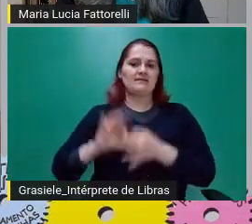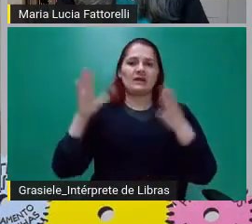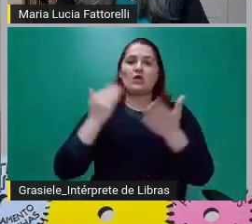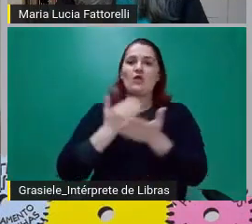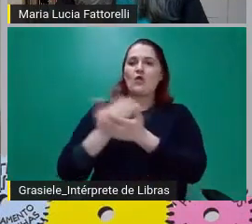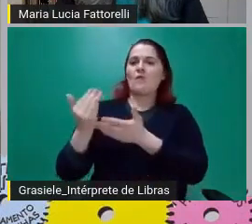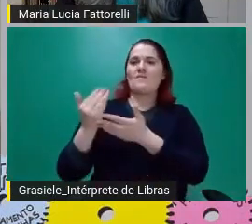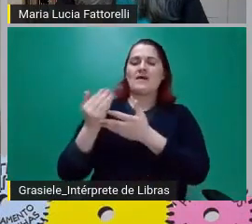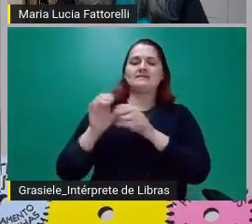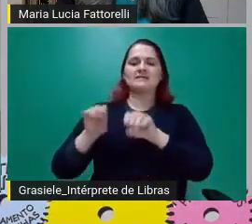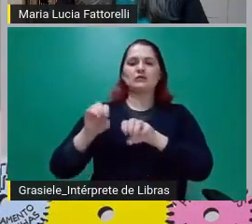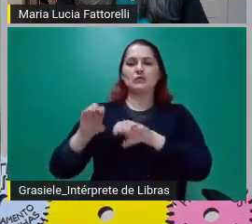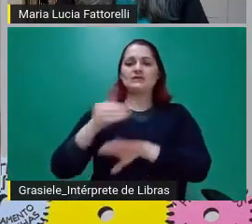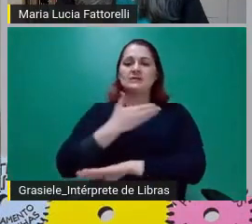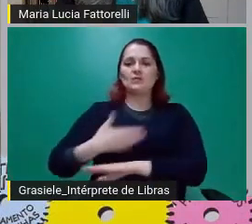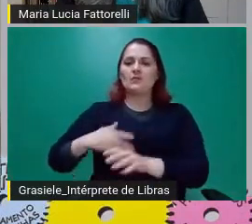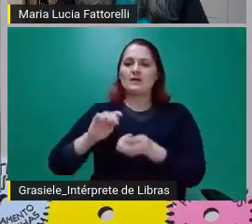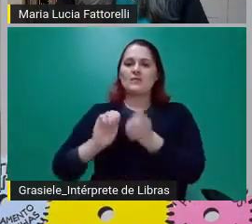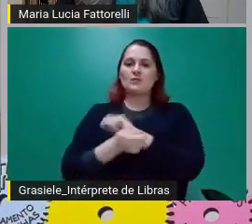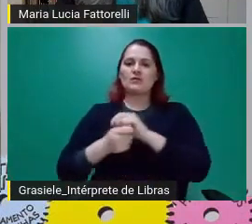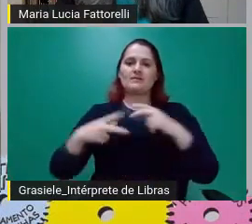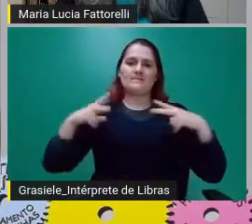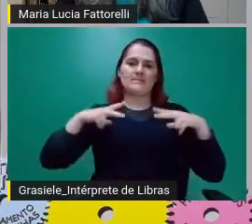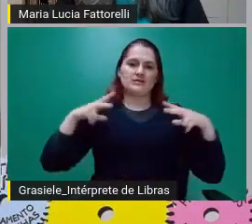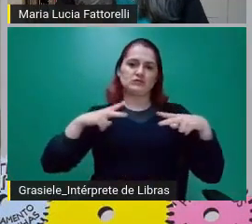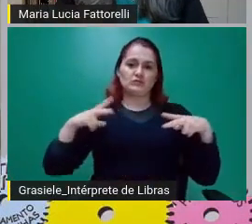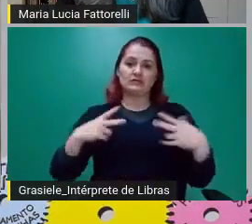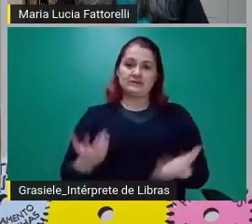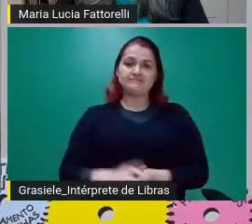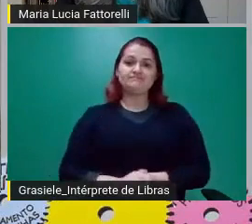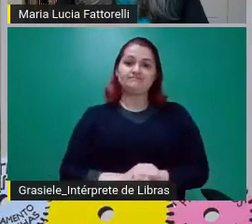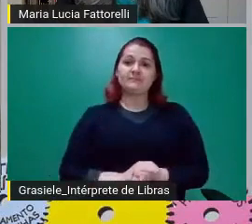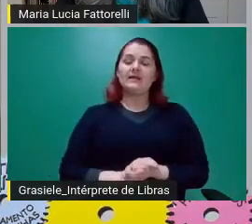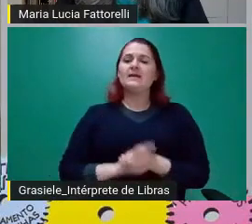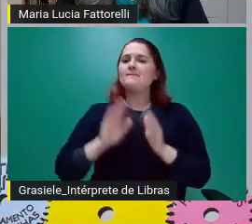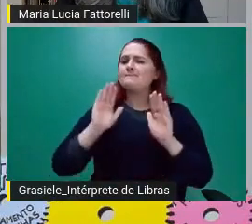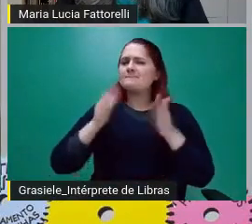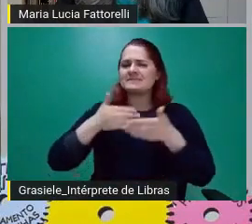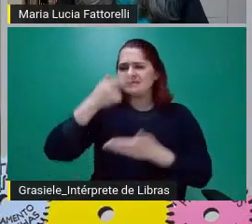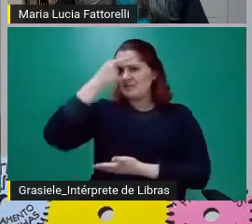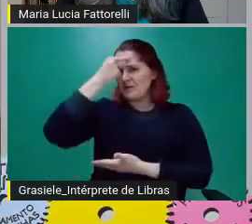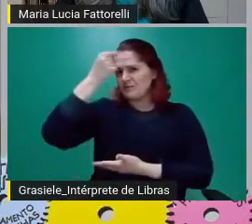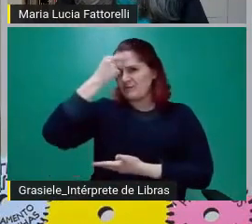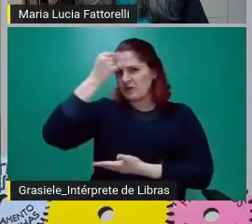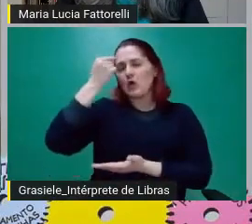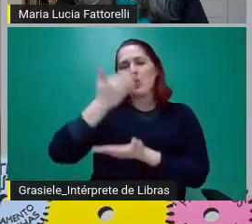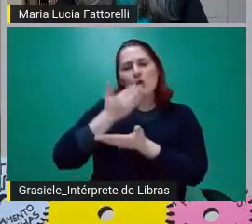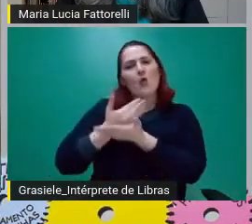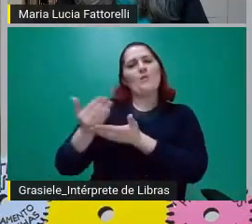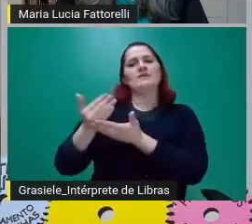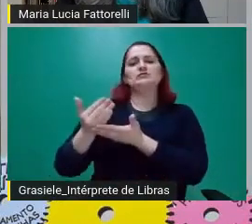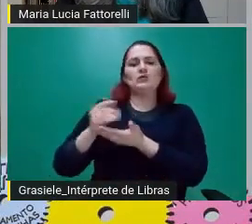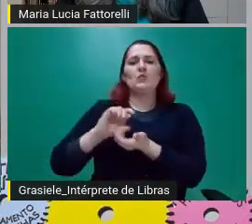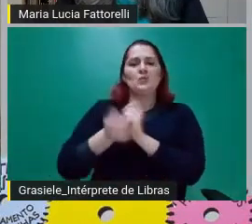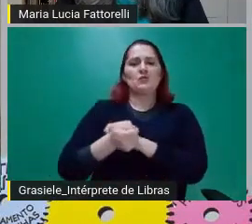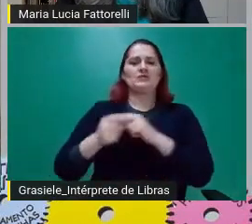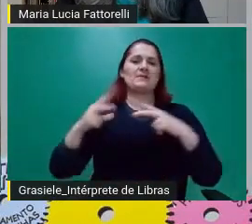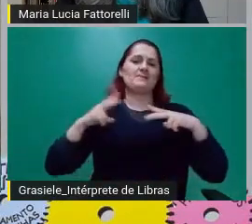exponencial. Na época, antes da ditadura civil-militar,